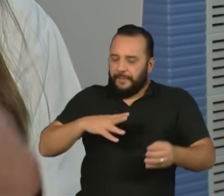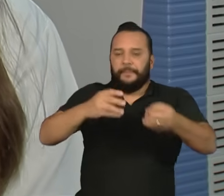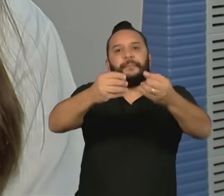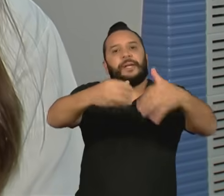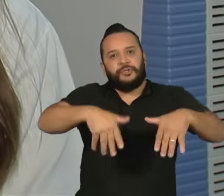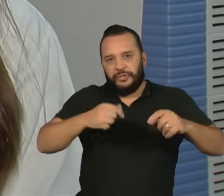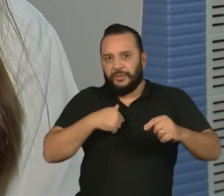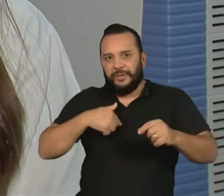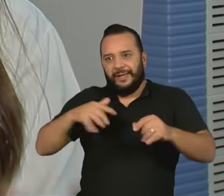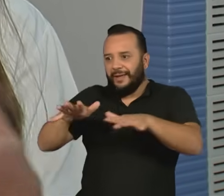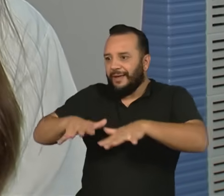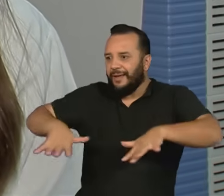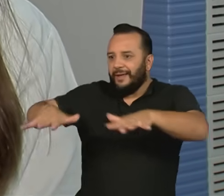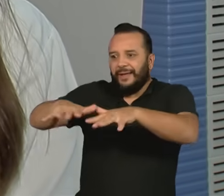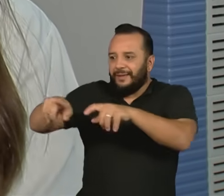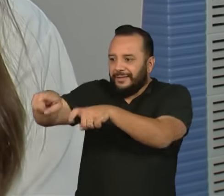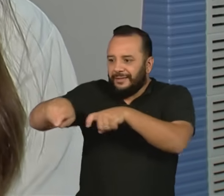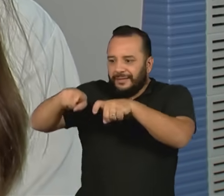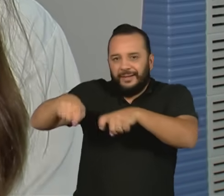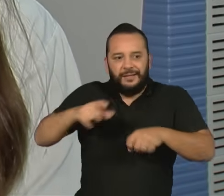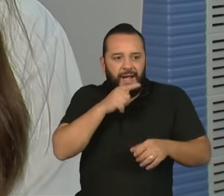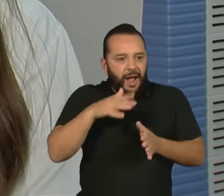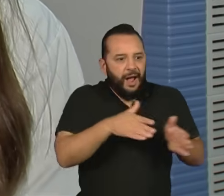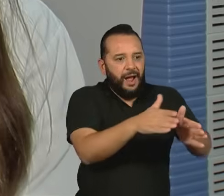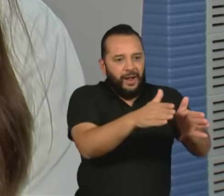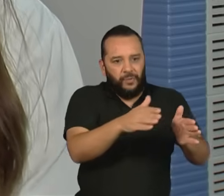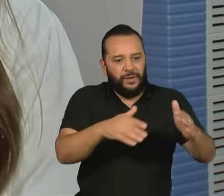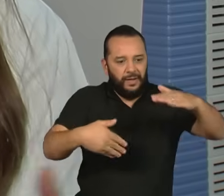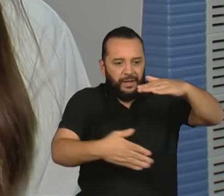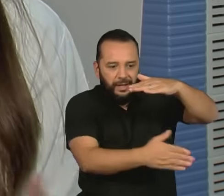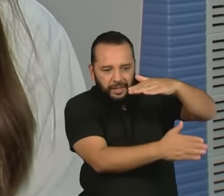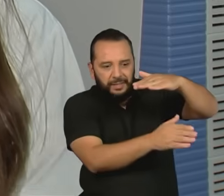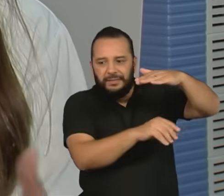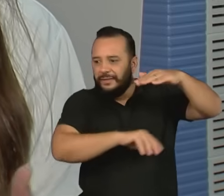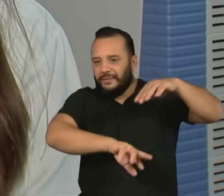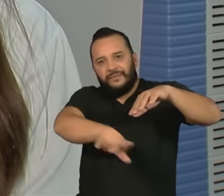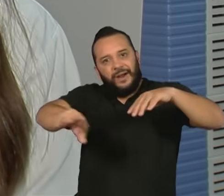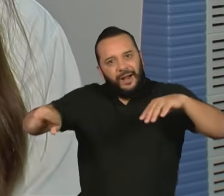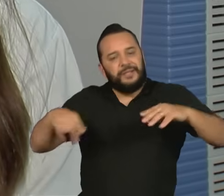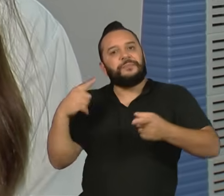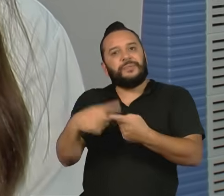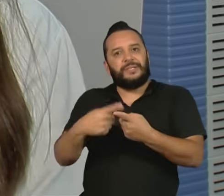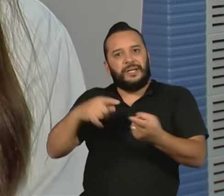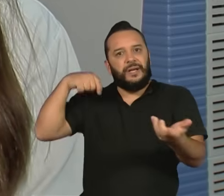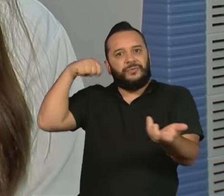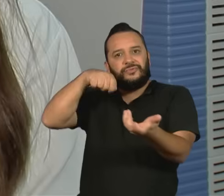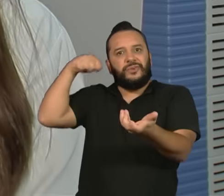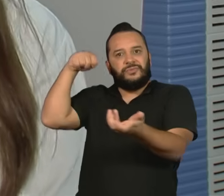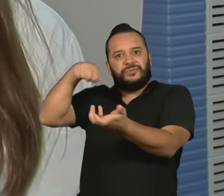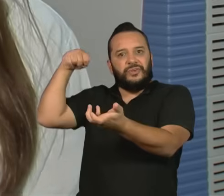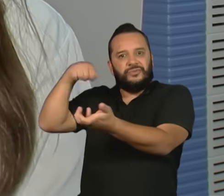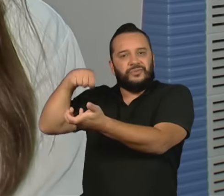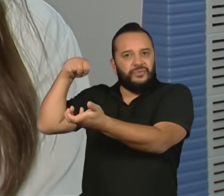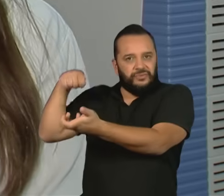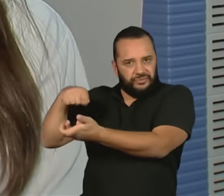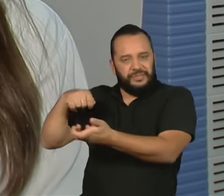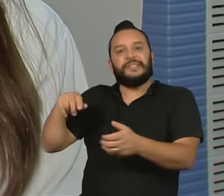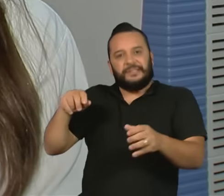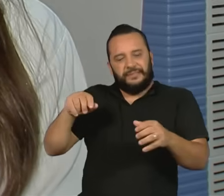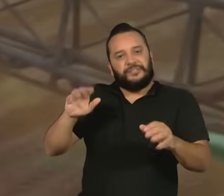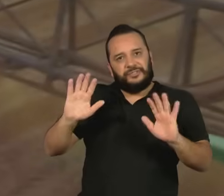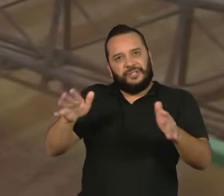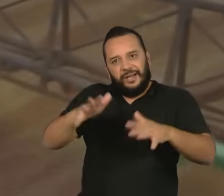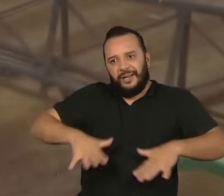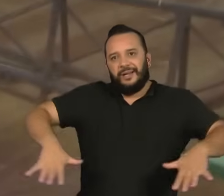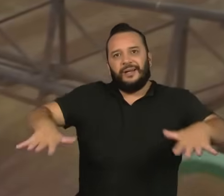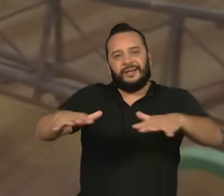que tem essa exposição mais prolongada e de forma mais direta desses agrotóxicos pós-uso nos diferentes compartimentos